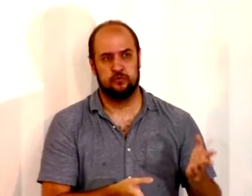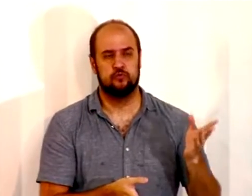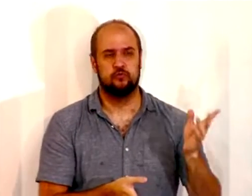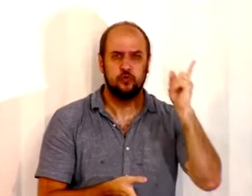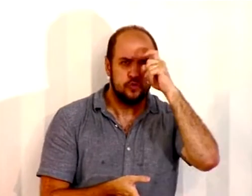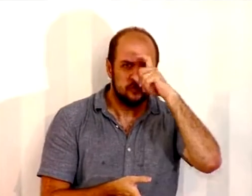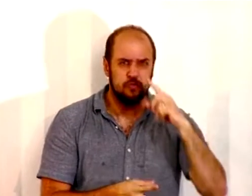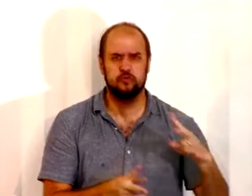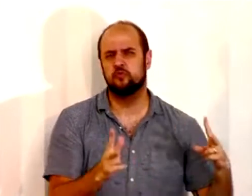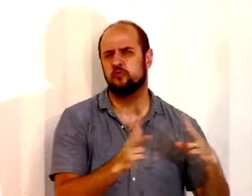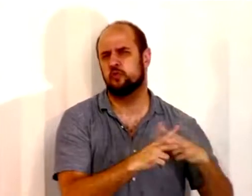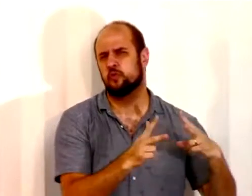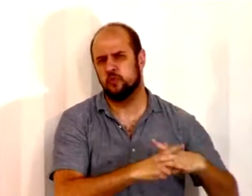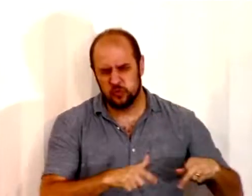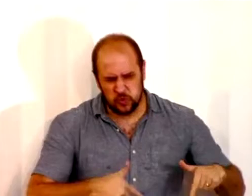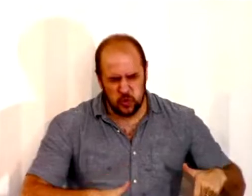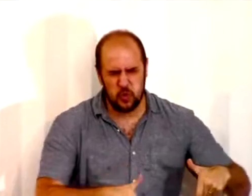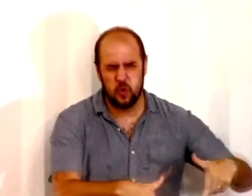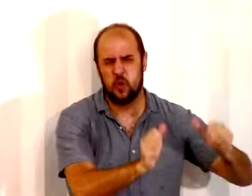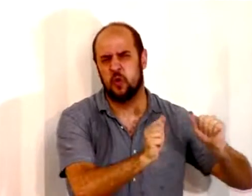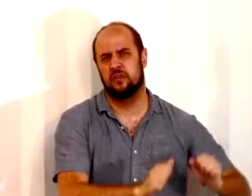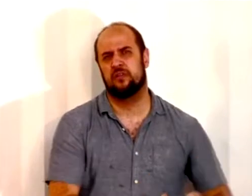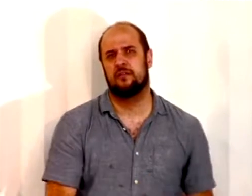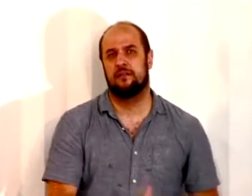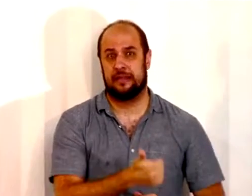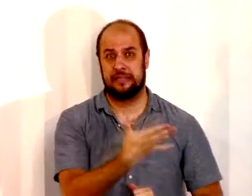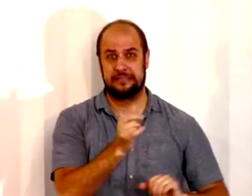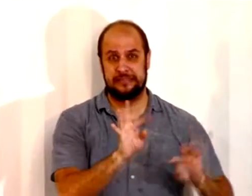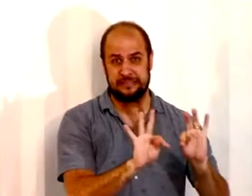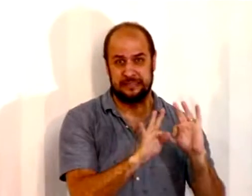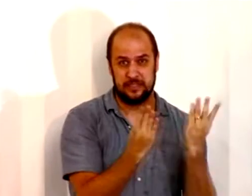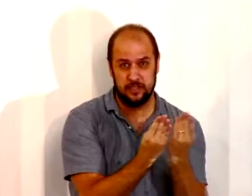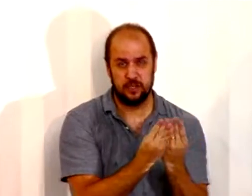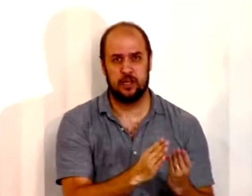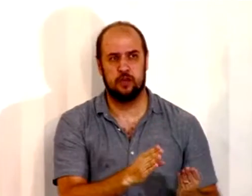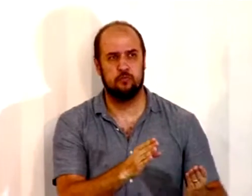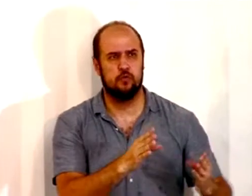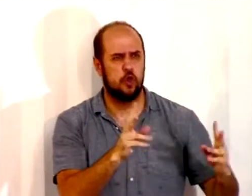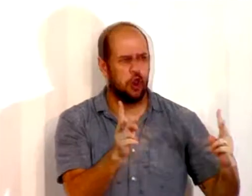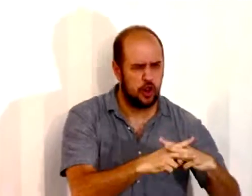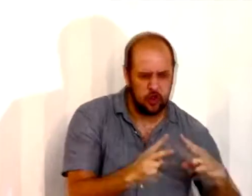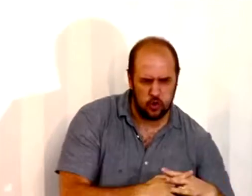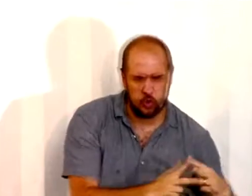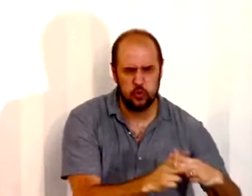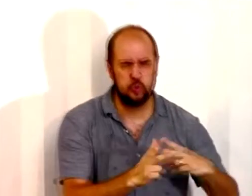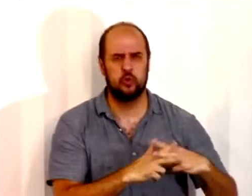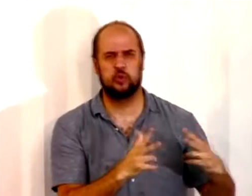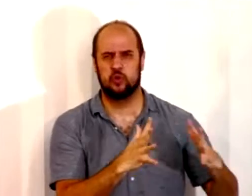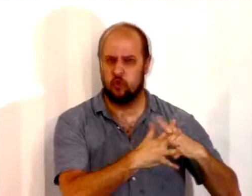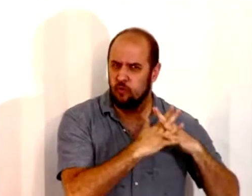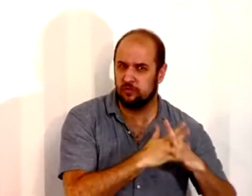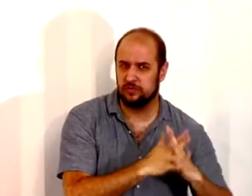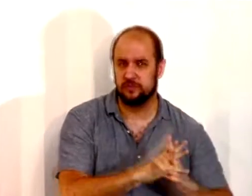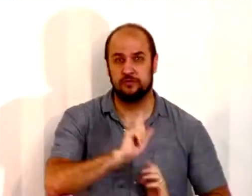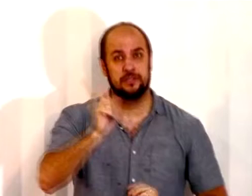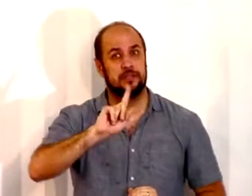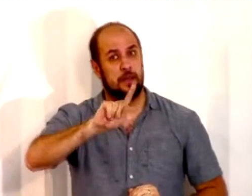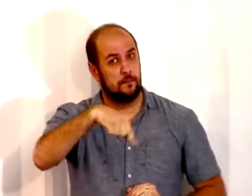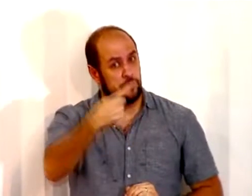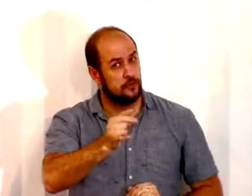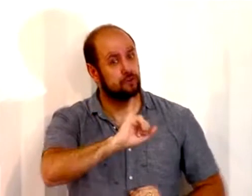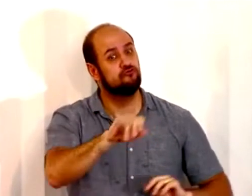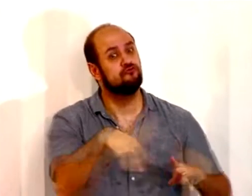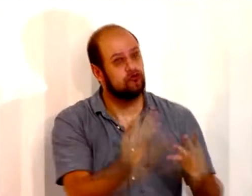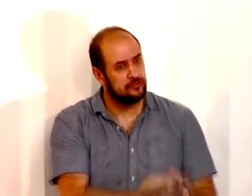iminente da Assíria, que estava para invadir as 10 tribos do Reino do Norte. Mais tarde, Judá também vai experimentar o